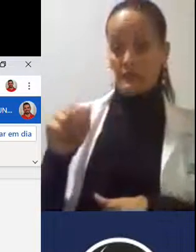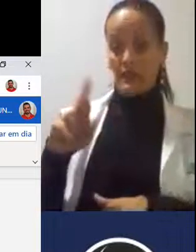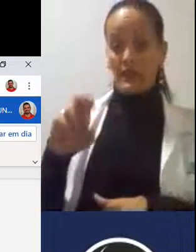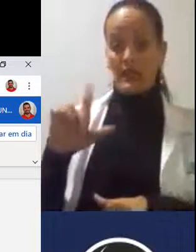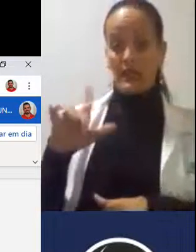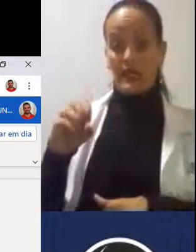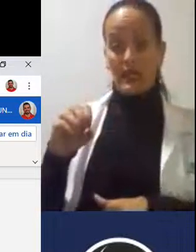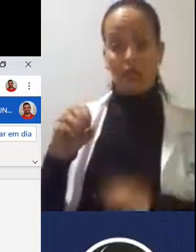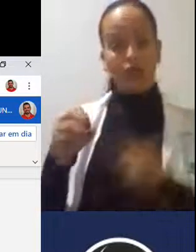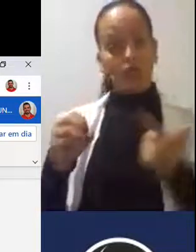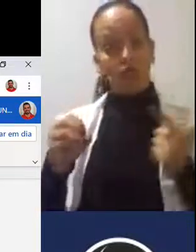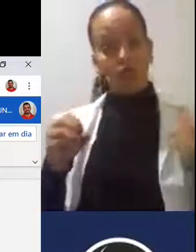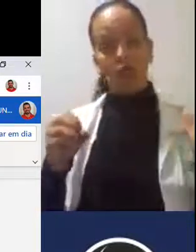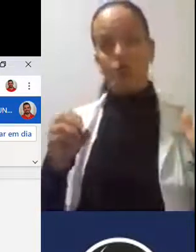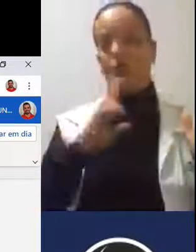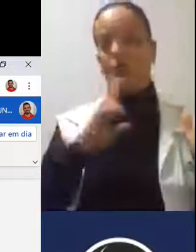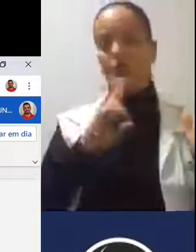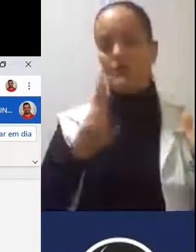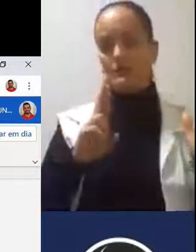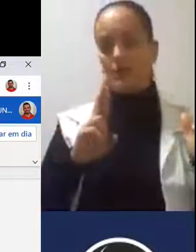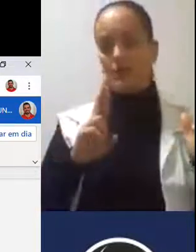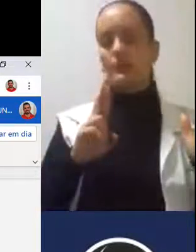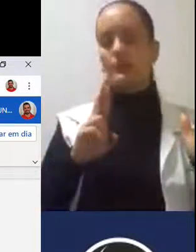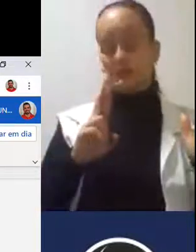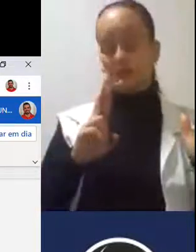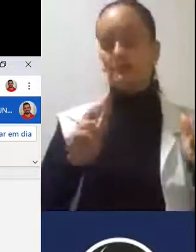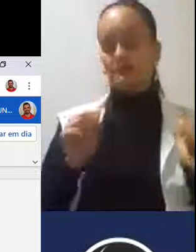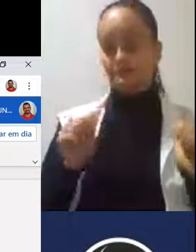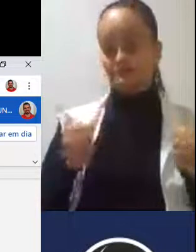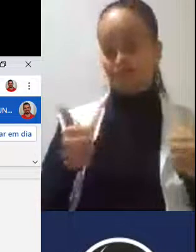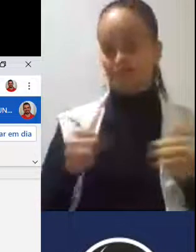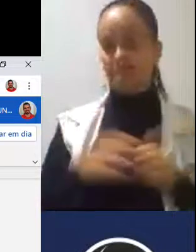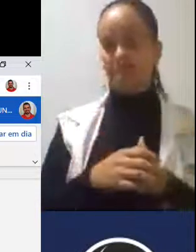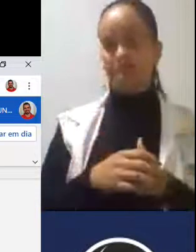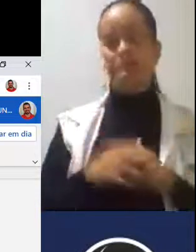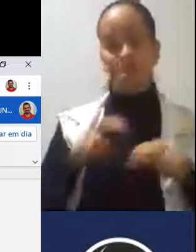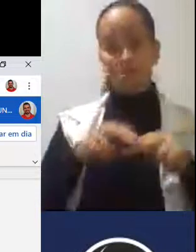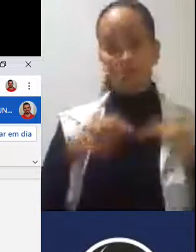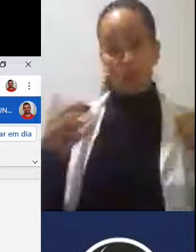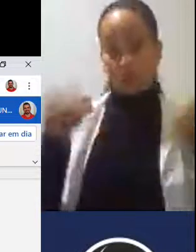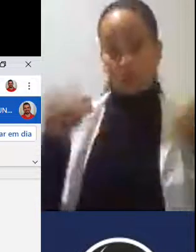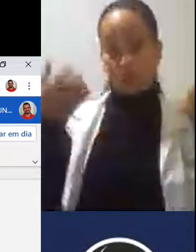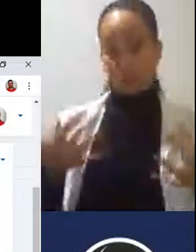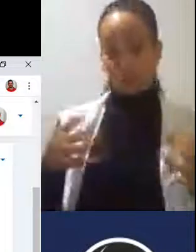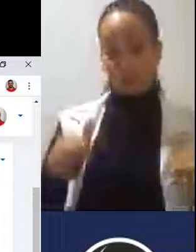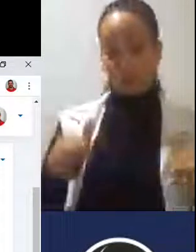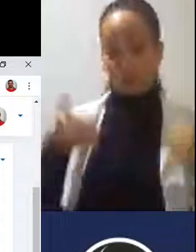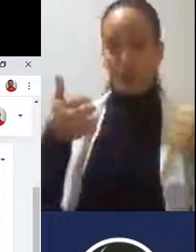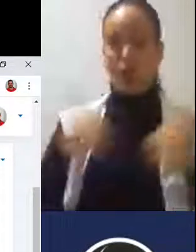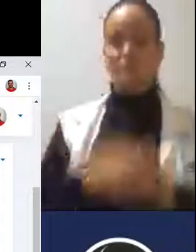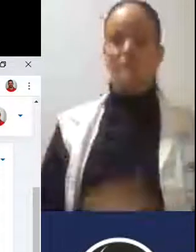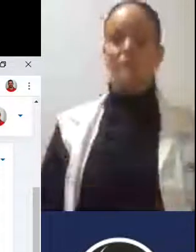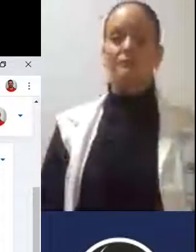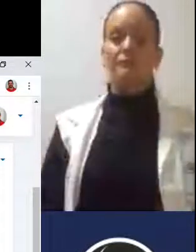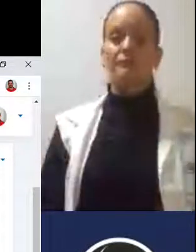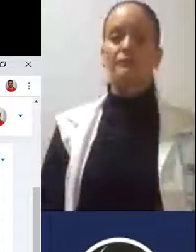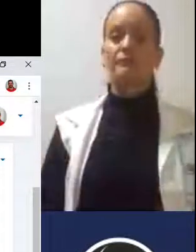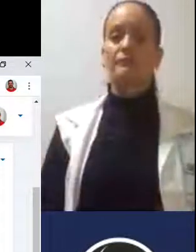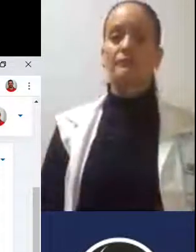certo? Então, é essa ideia que a gente vai desenvolver na aula de hoje, tranquilo? Então, vamos voltar aqui ao conteúdo.